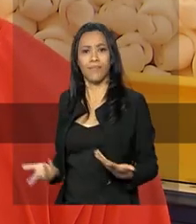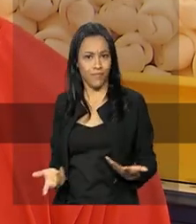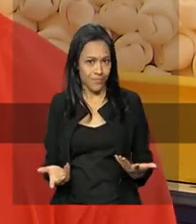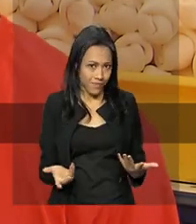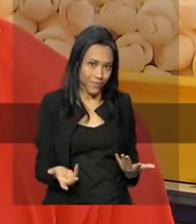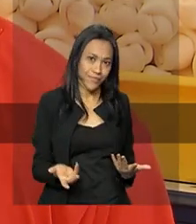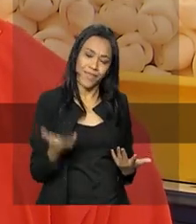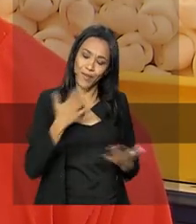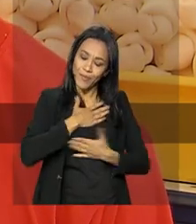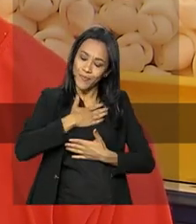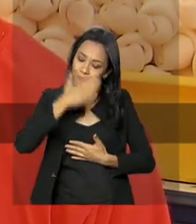muito agradecido